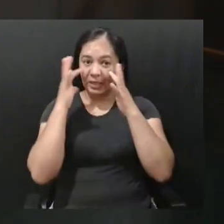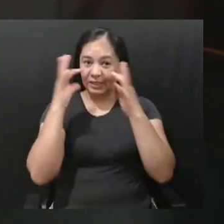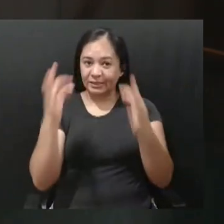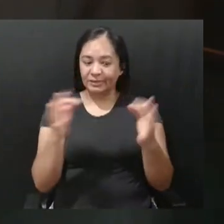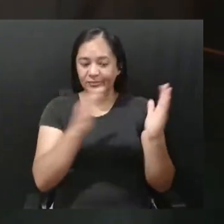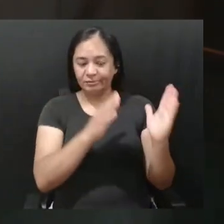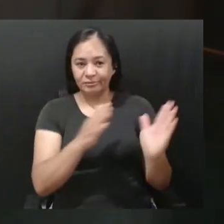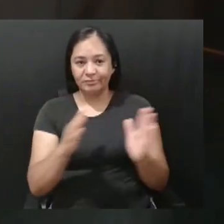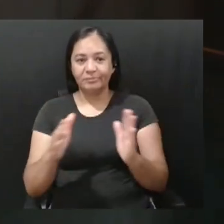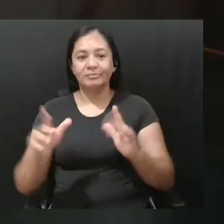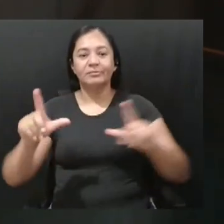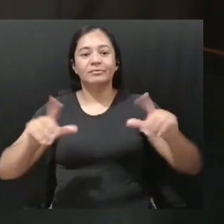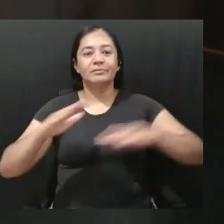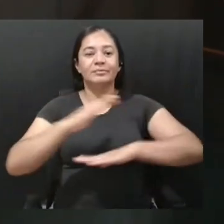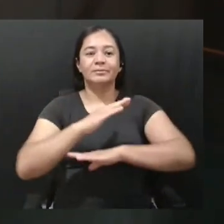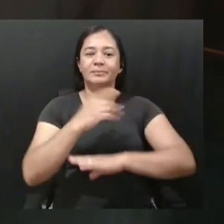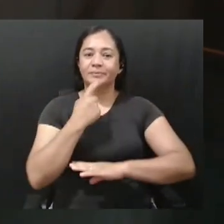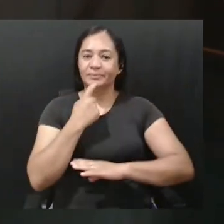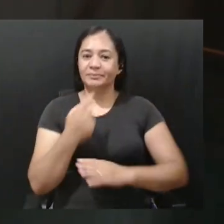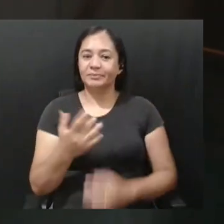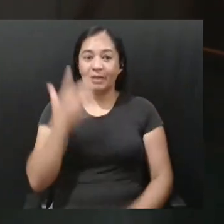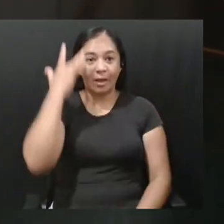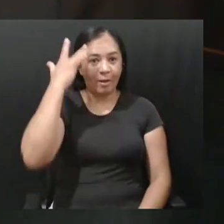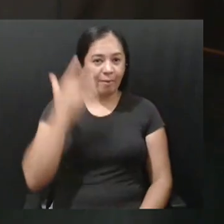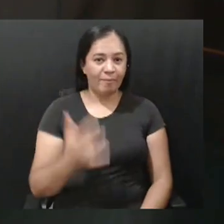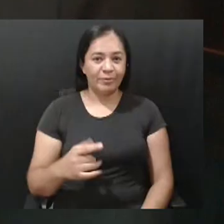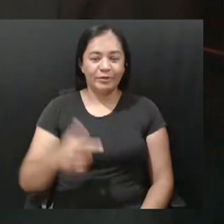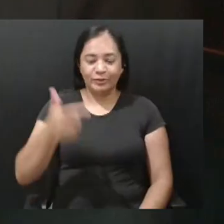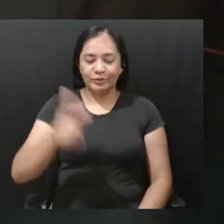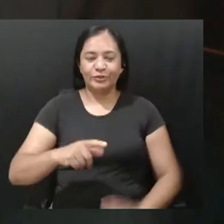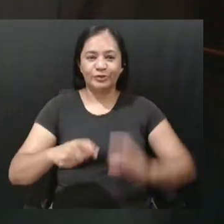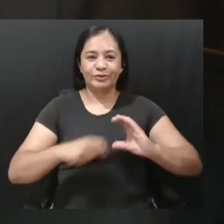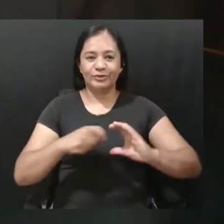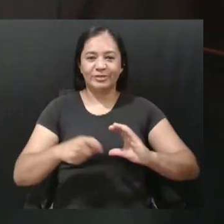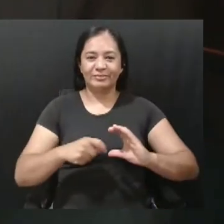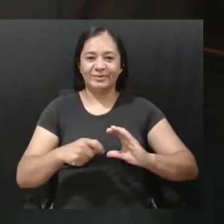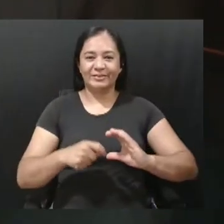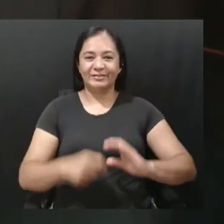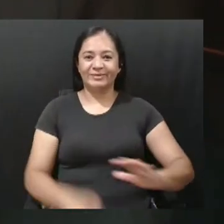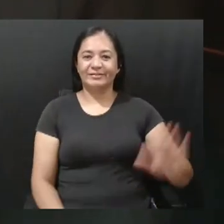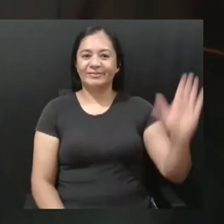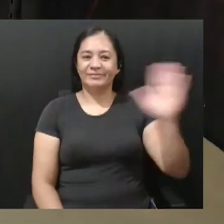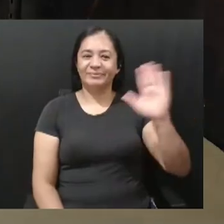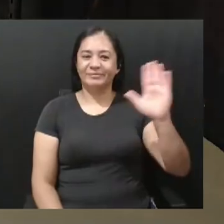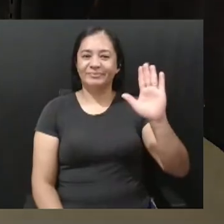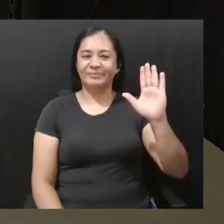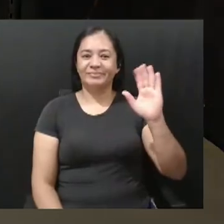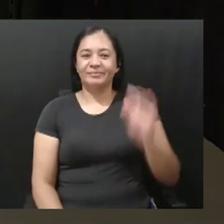Câmara Campinas. E amanhã, mais uma edição do nosso Estúdio Câmara. Tchau, tchau. Até lá.